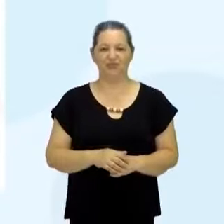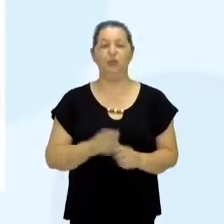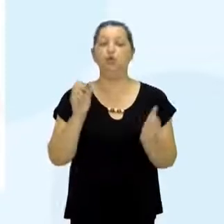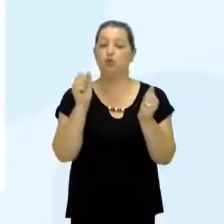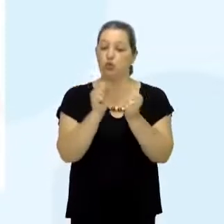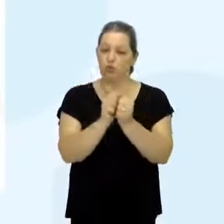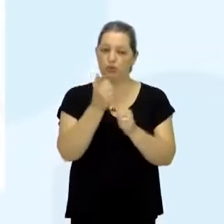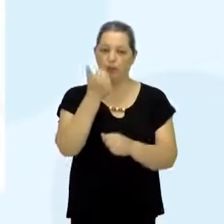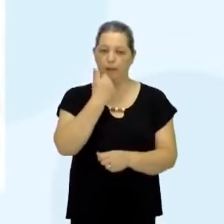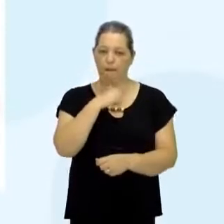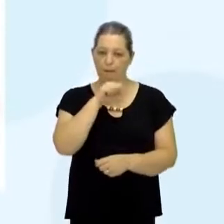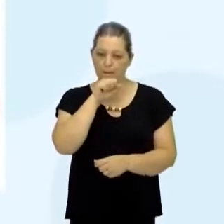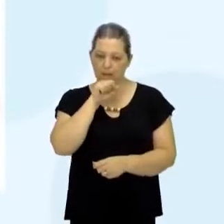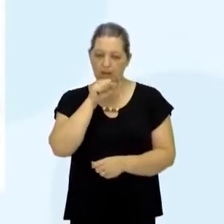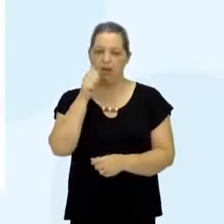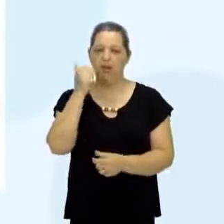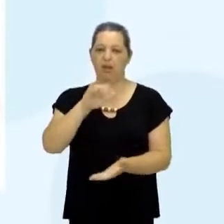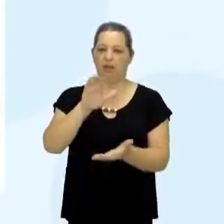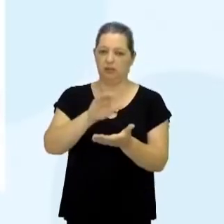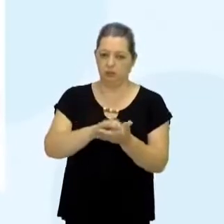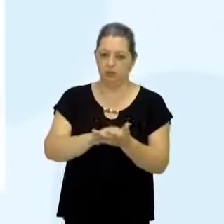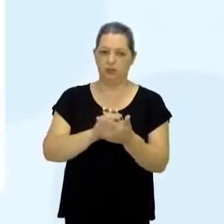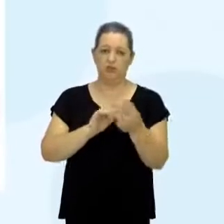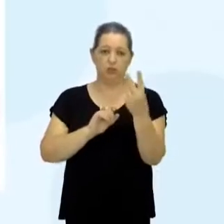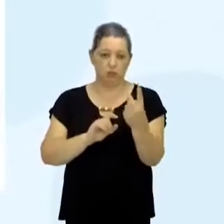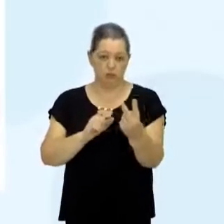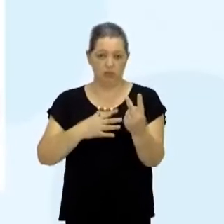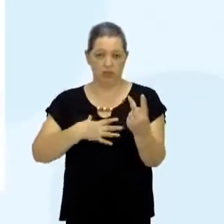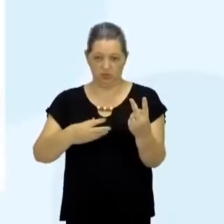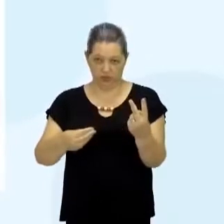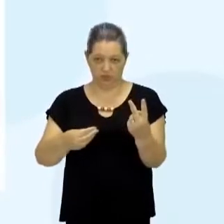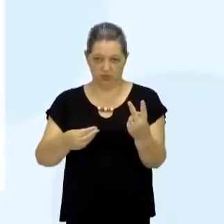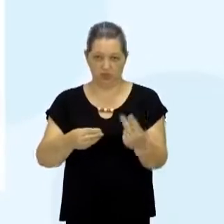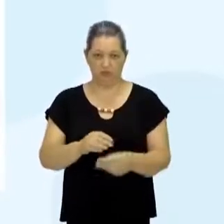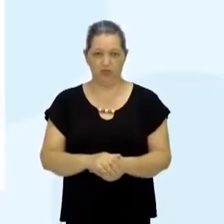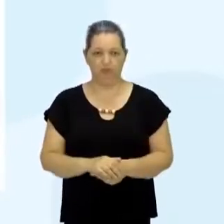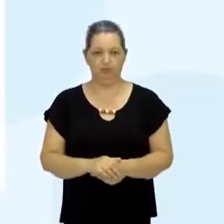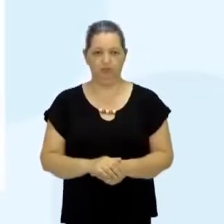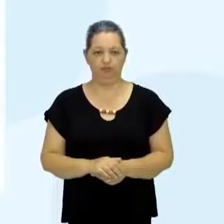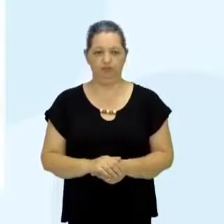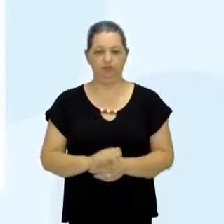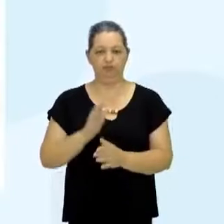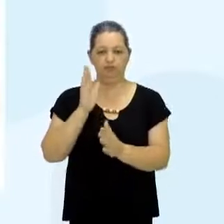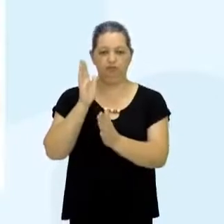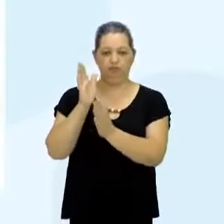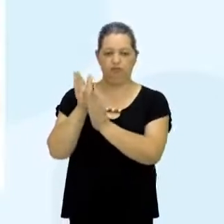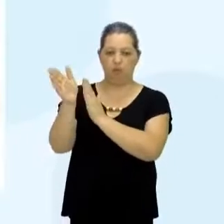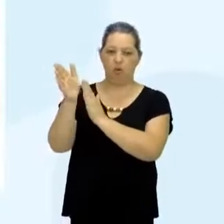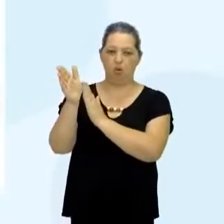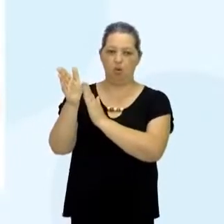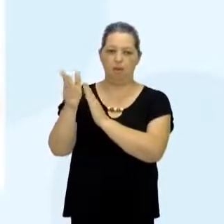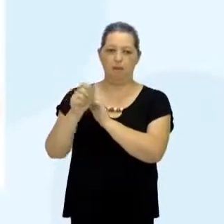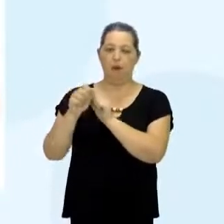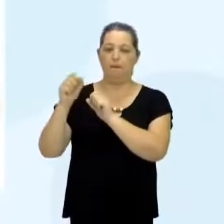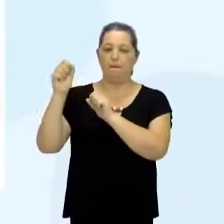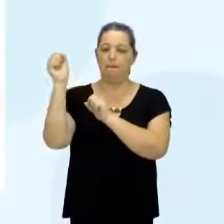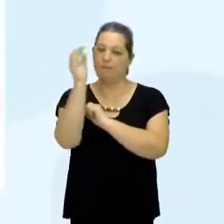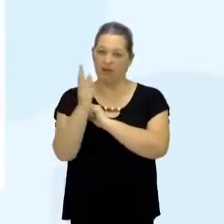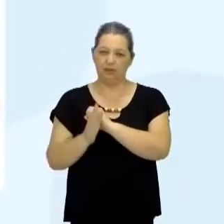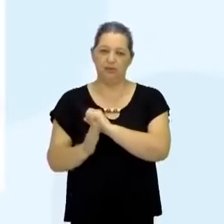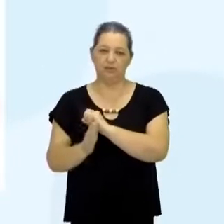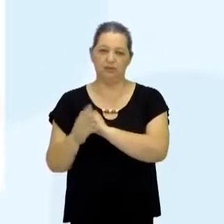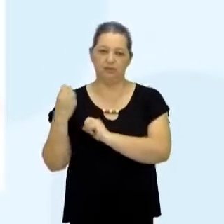junto de sua mãe, sua esposa e seus 2 filhos, ele partiu aqui para o Brasil. Além da